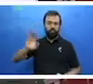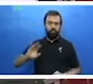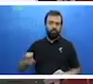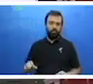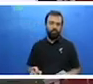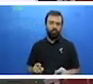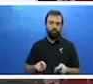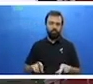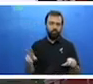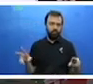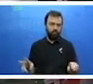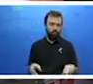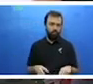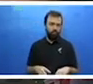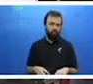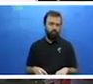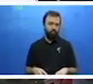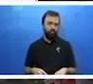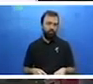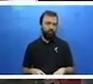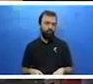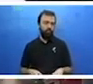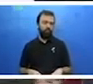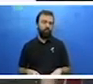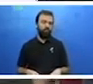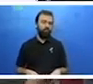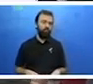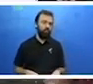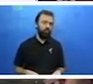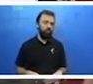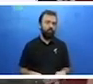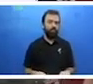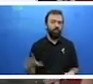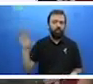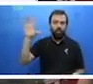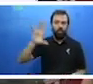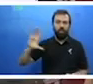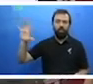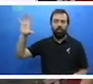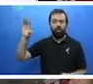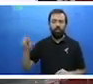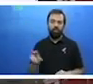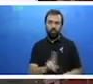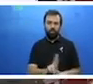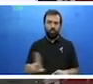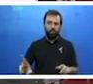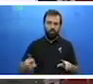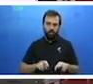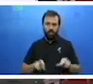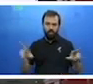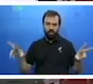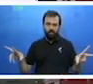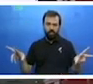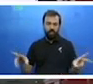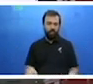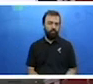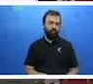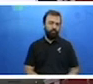Era diferente. E o Zé Carioca já fala, nossa, as regiões tinham nomes diferentes. Vocês